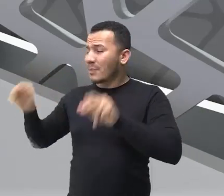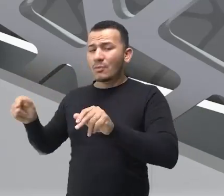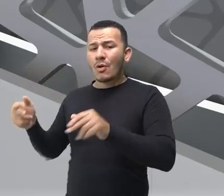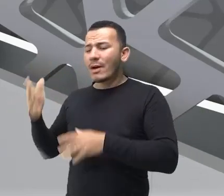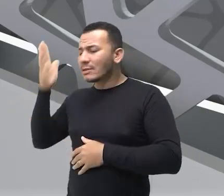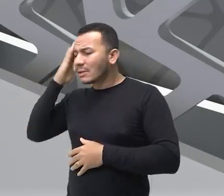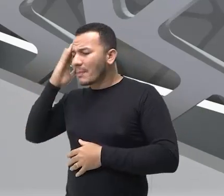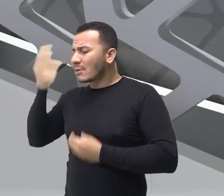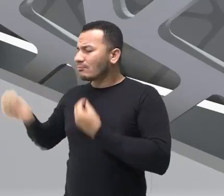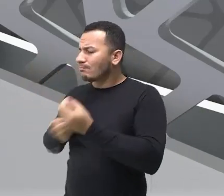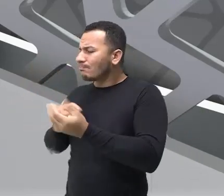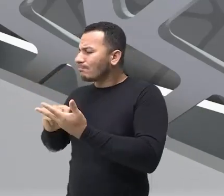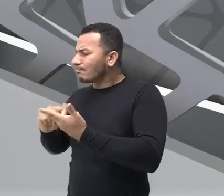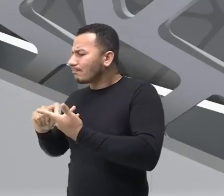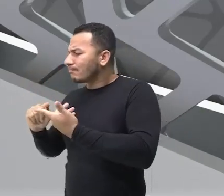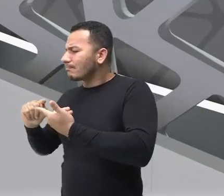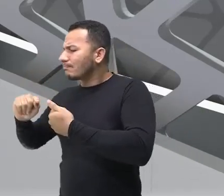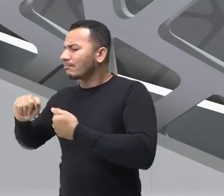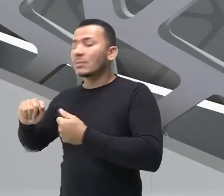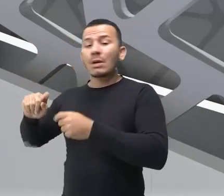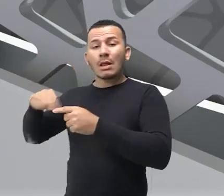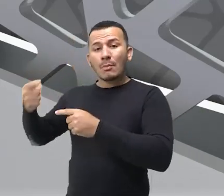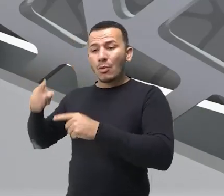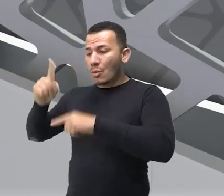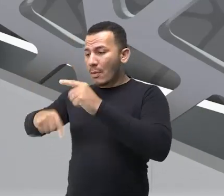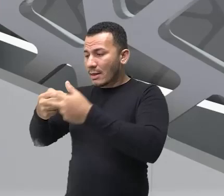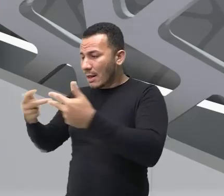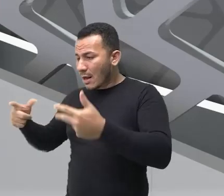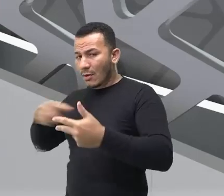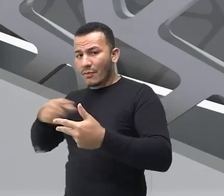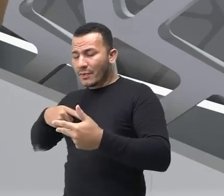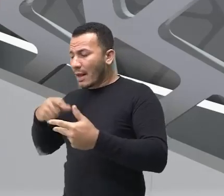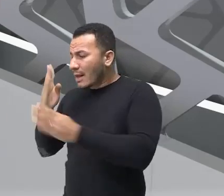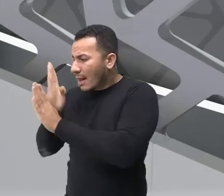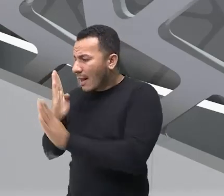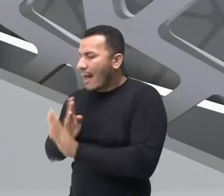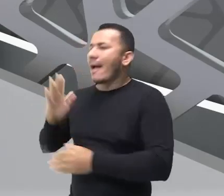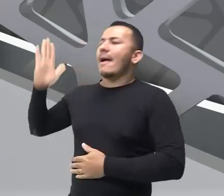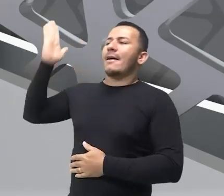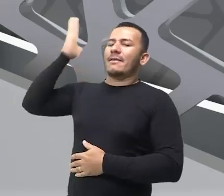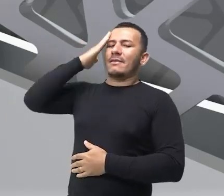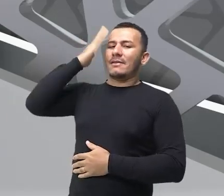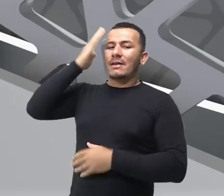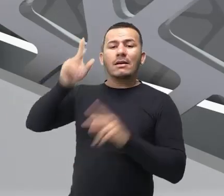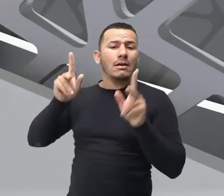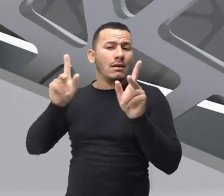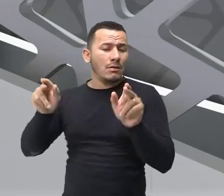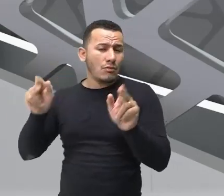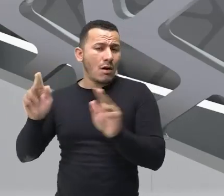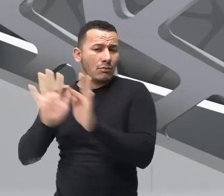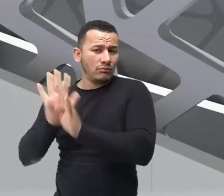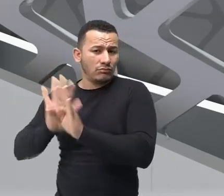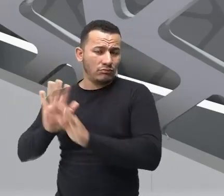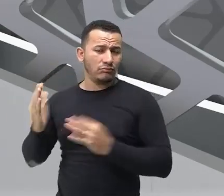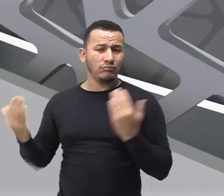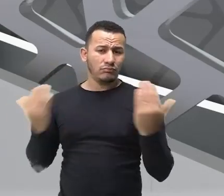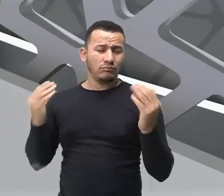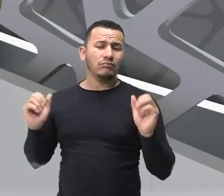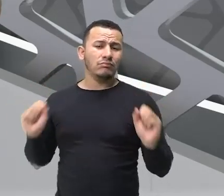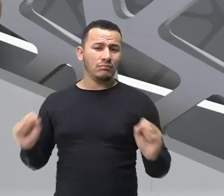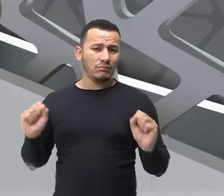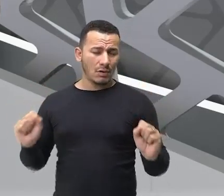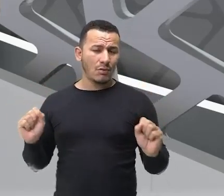com clareza a imagem que o quebra-cabeça forma. Pode ser que a mesma ideia nós temos atribuídas aqui nesse texto, da pessoa que